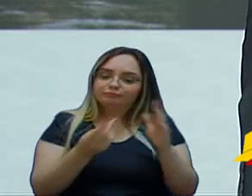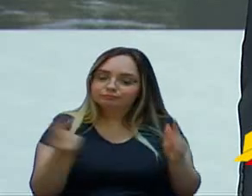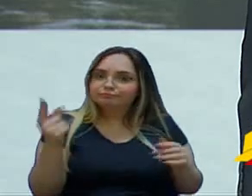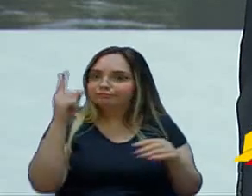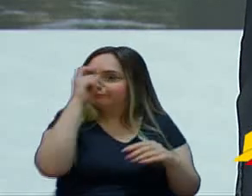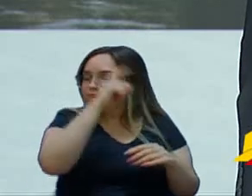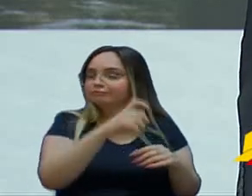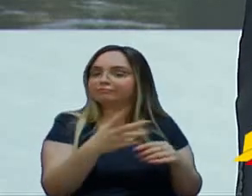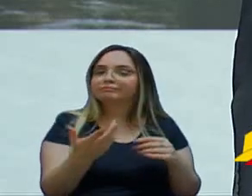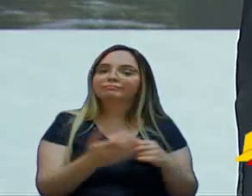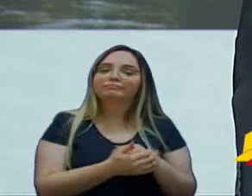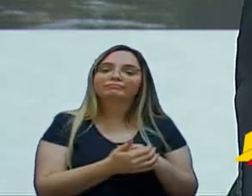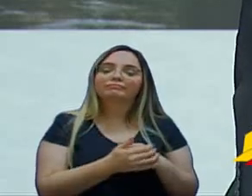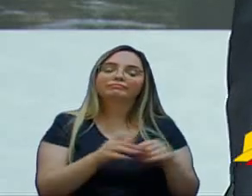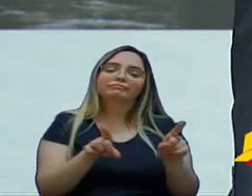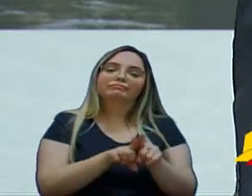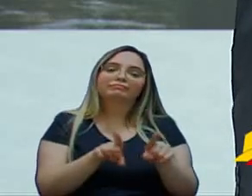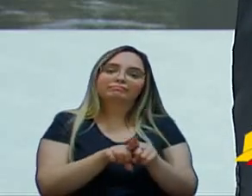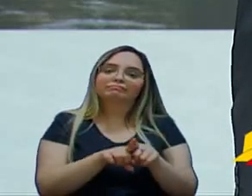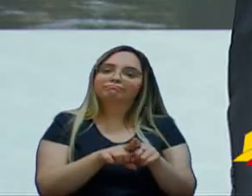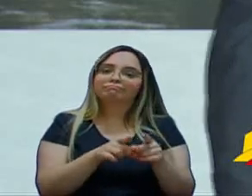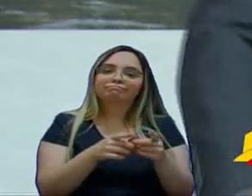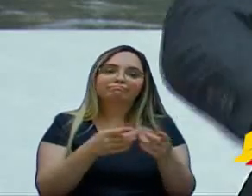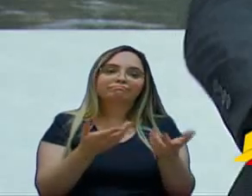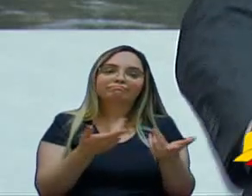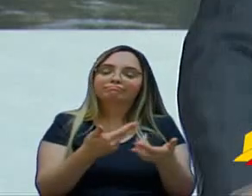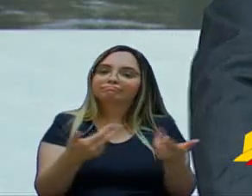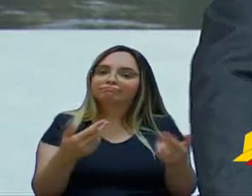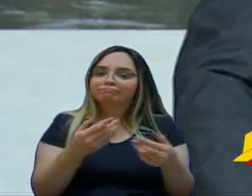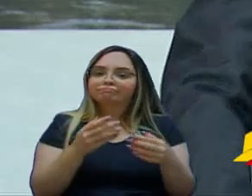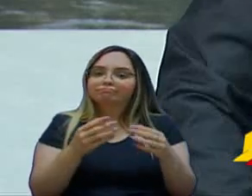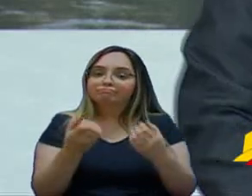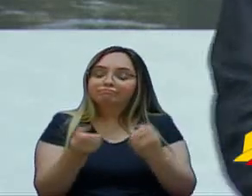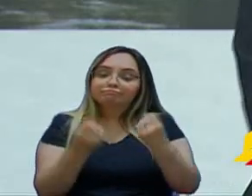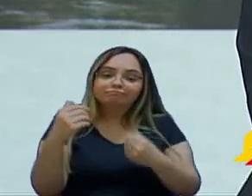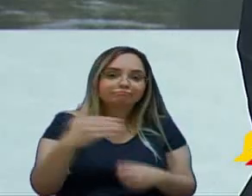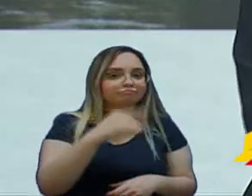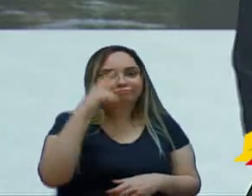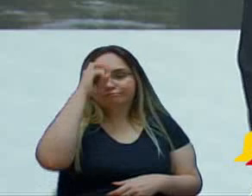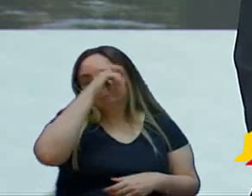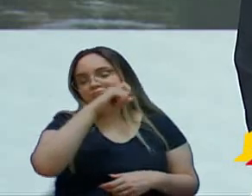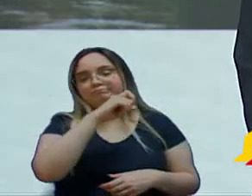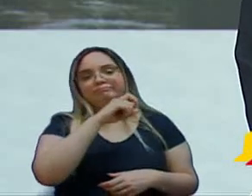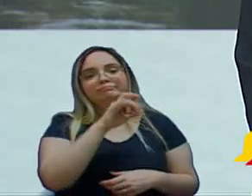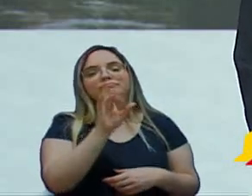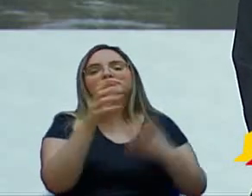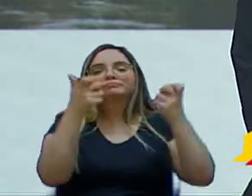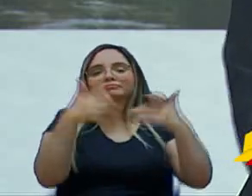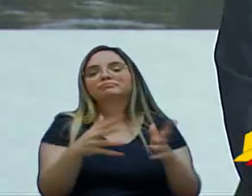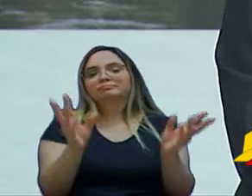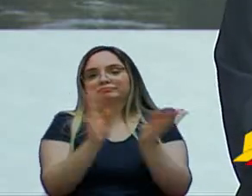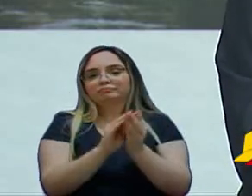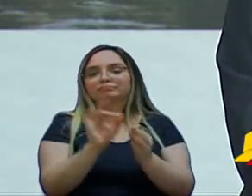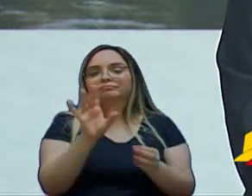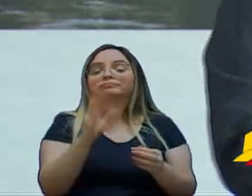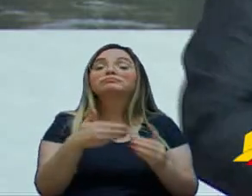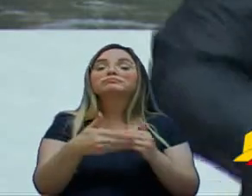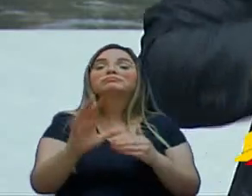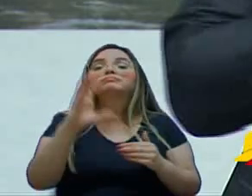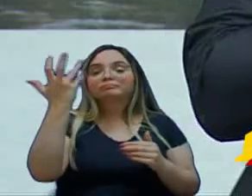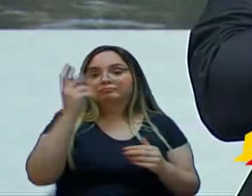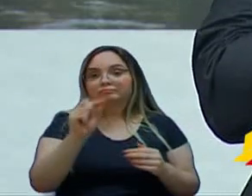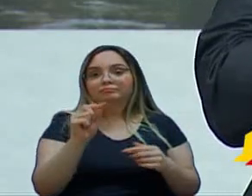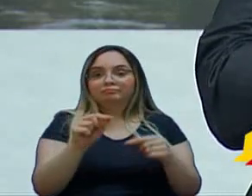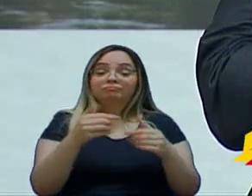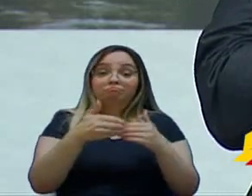residência. E assim, até então, nada foi feito. Vou passar aqui explicando um pouquinho do que vai acontecer, do que